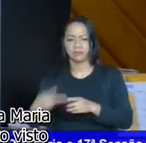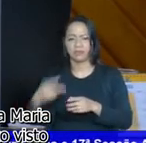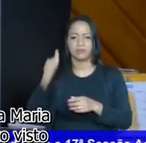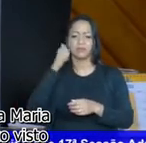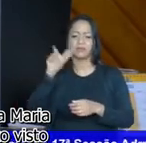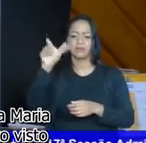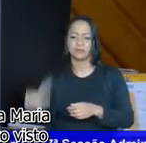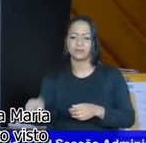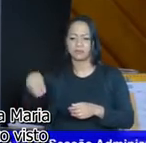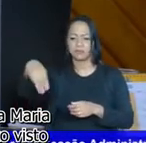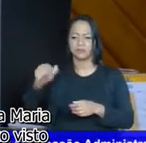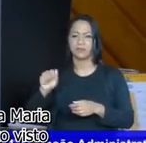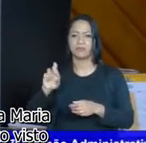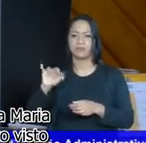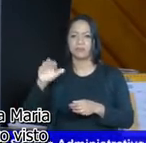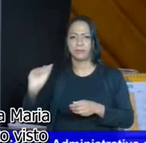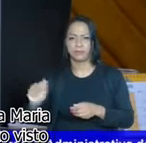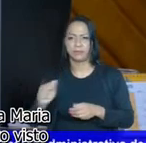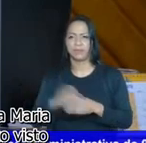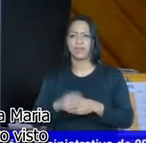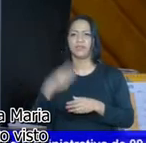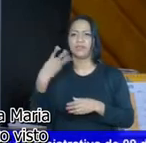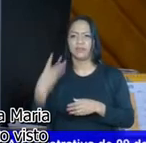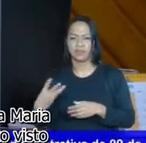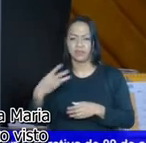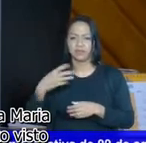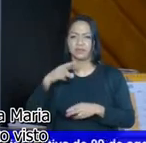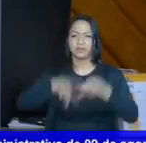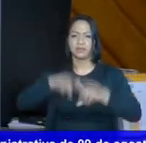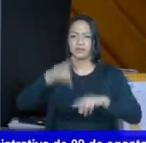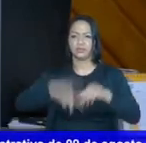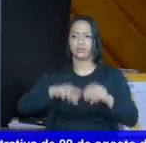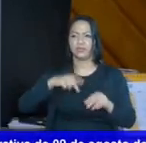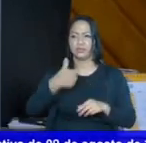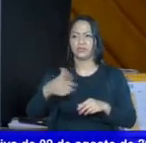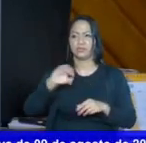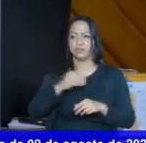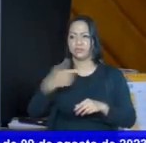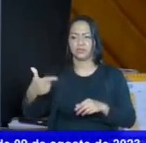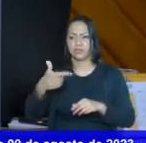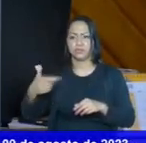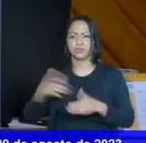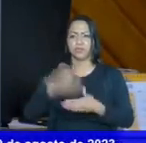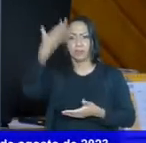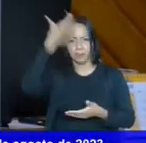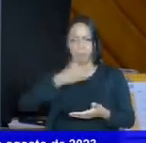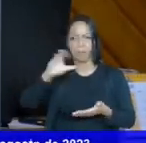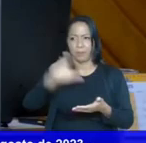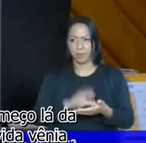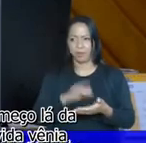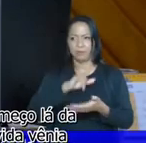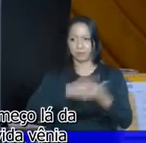senhora Maria Pereira no dia 3/6 de 2022. Está aqui no meu voto vista. Então, foi comprovado, e esse